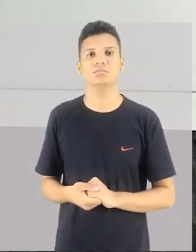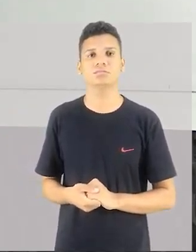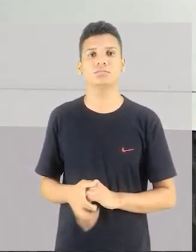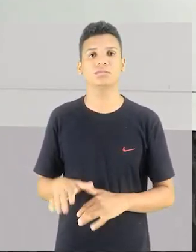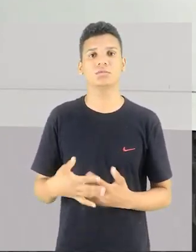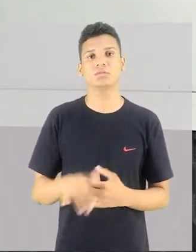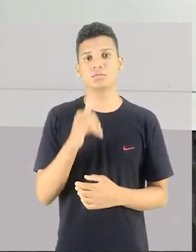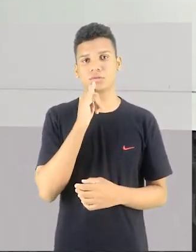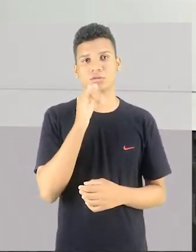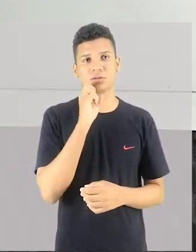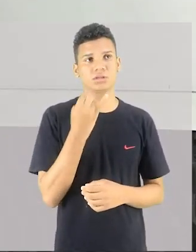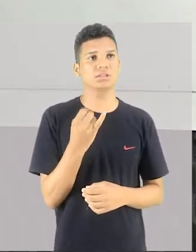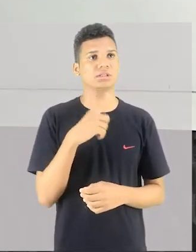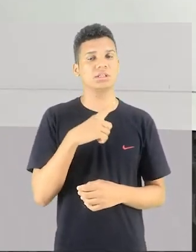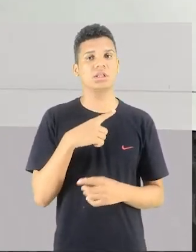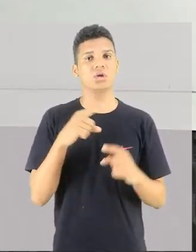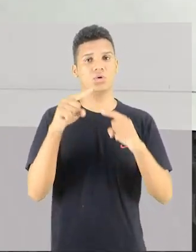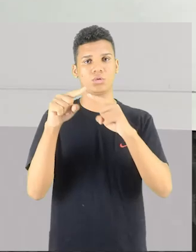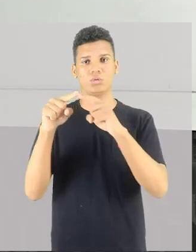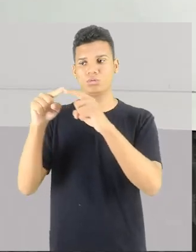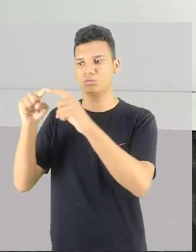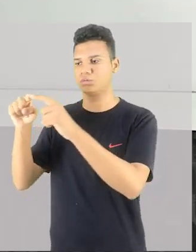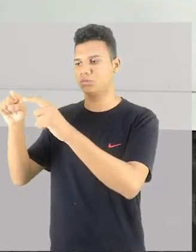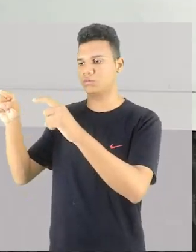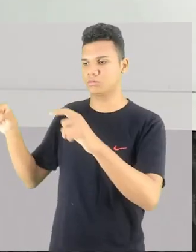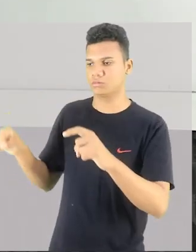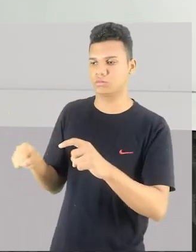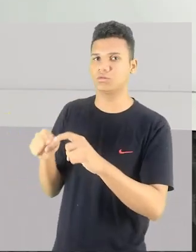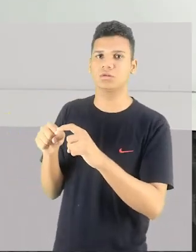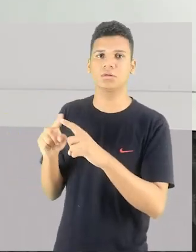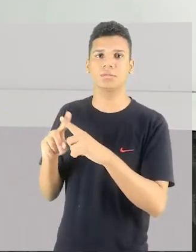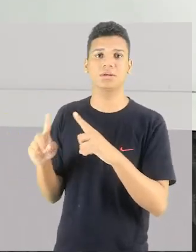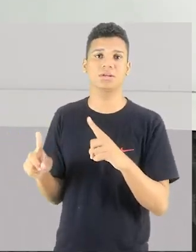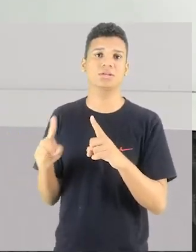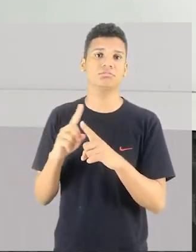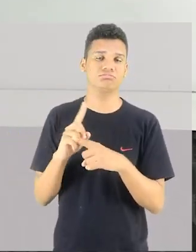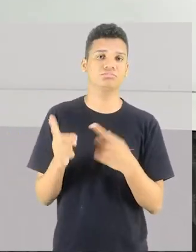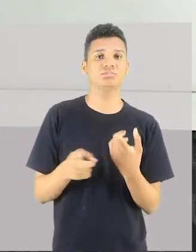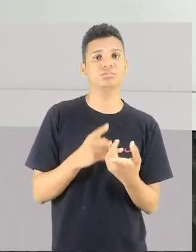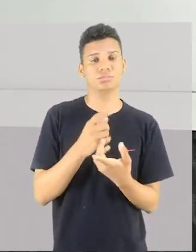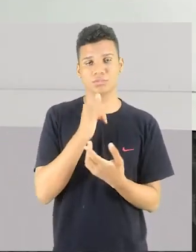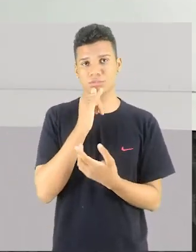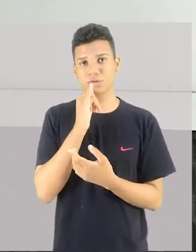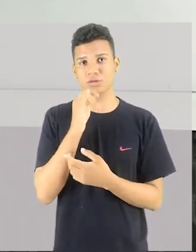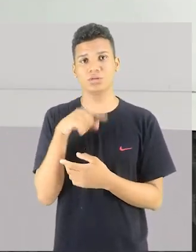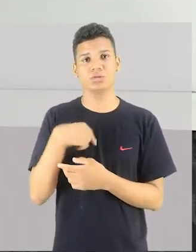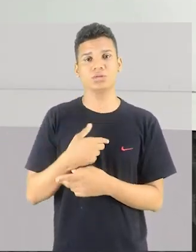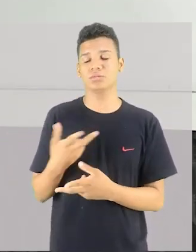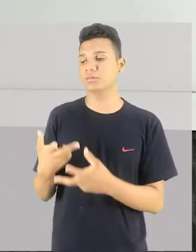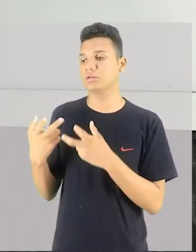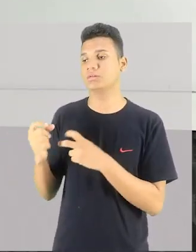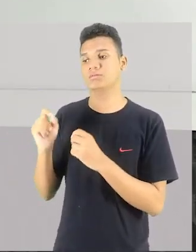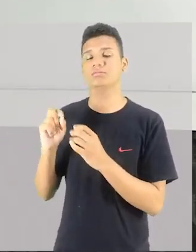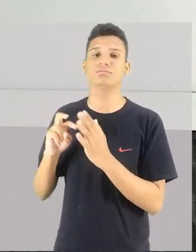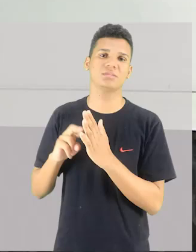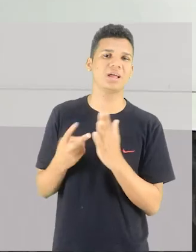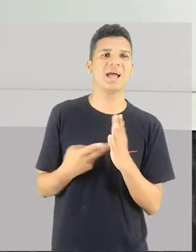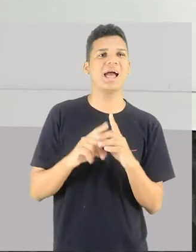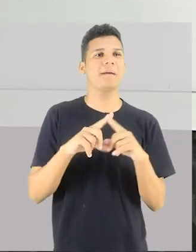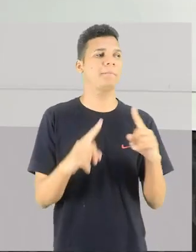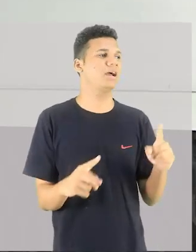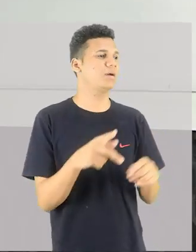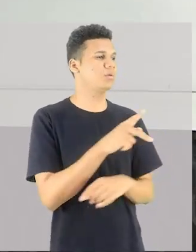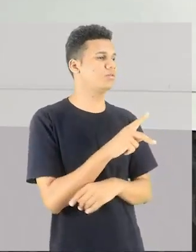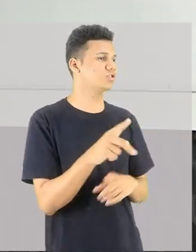porque se você pega o círculo todo e você te retira o quadrado você vai ter Exatamente esse Contorno aqui ó ah Professor